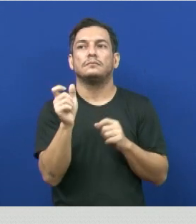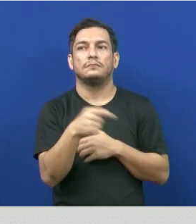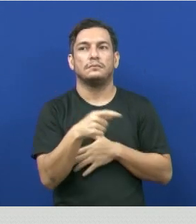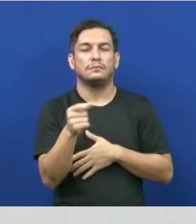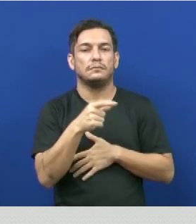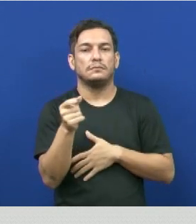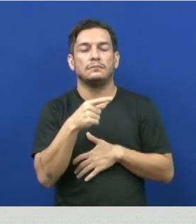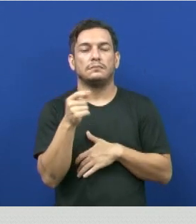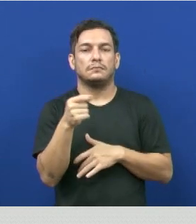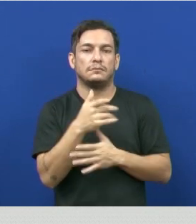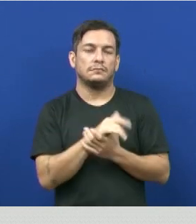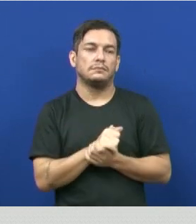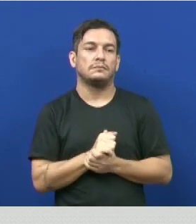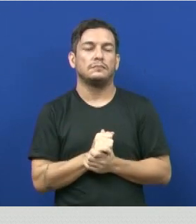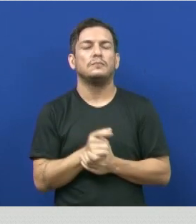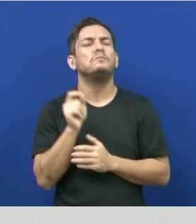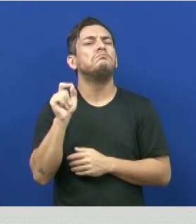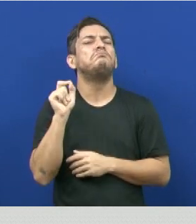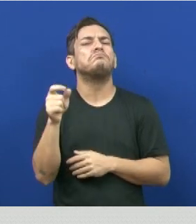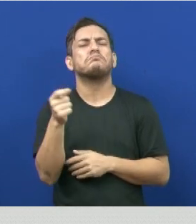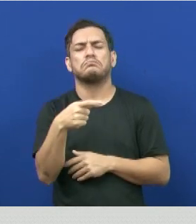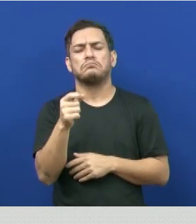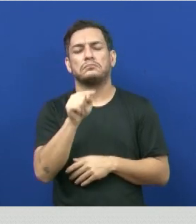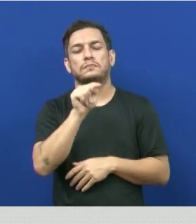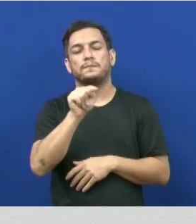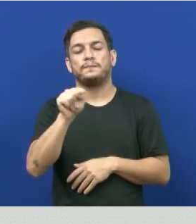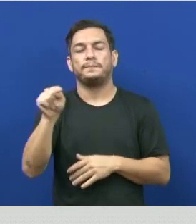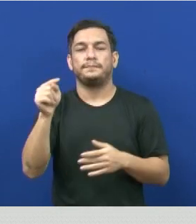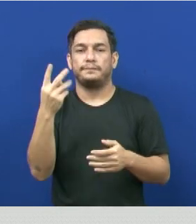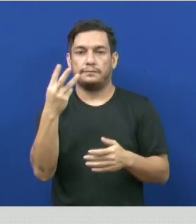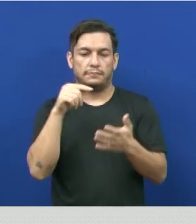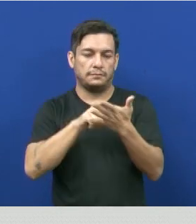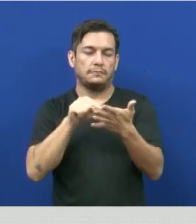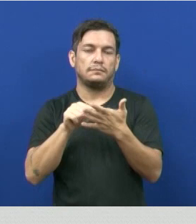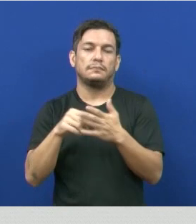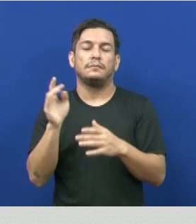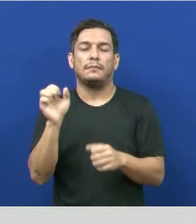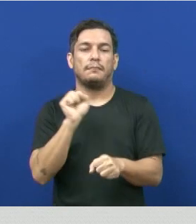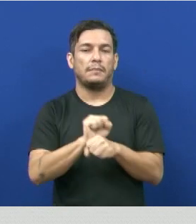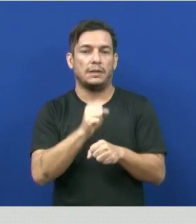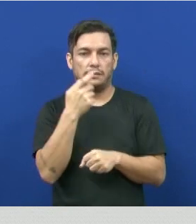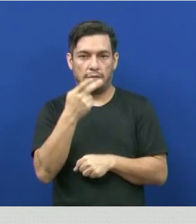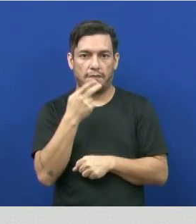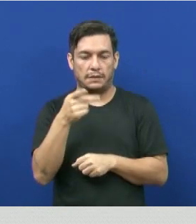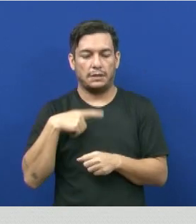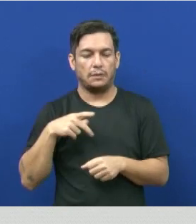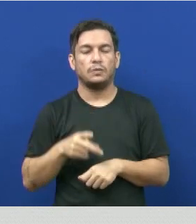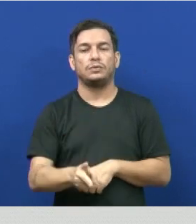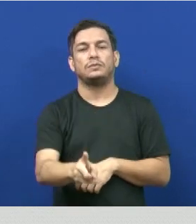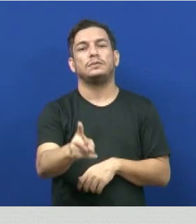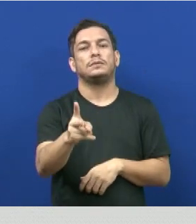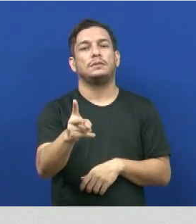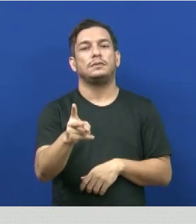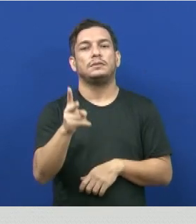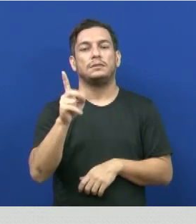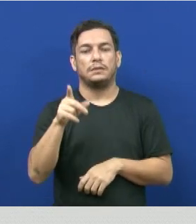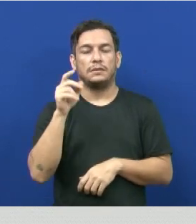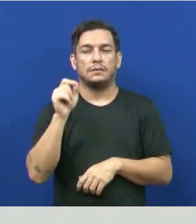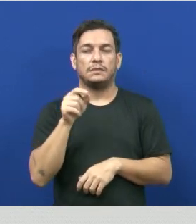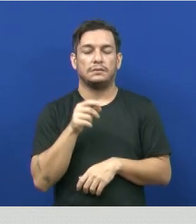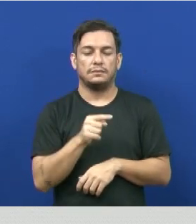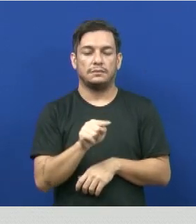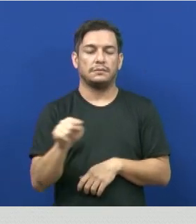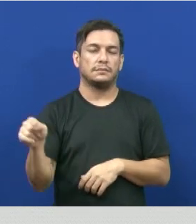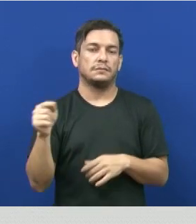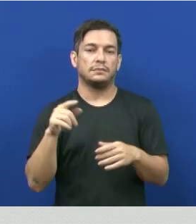partes azuis esses três pontinhos o que quer dizer esses três pontinhos são pausas na fala que tem continuidade são as famosas